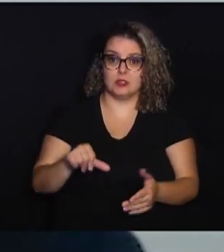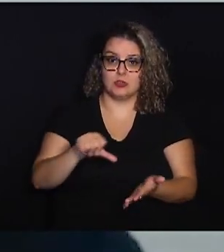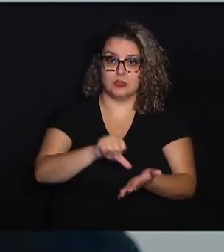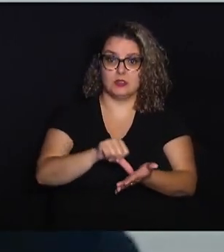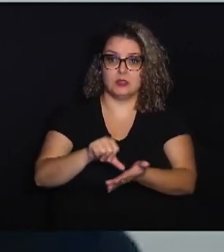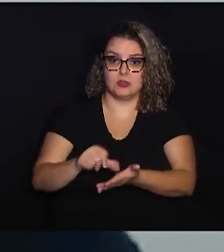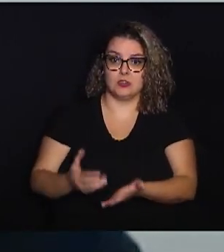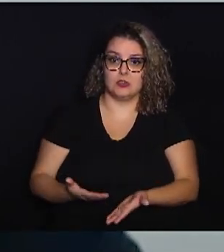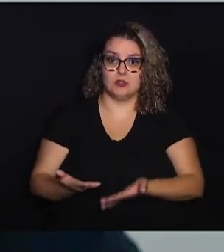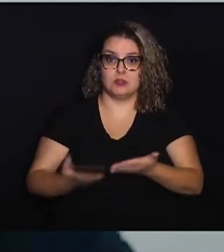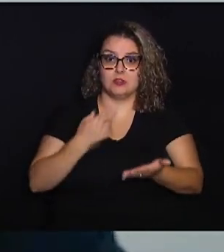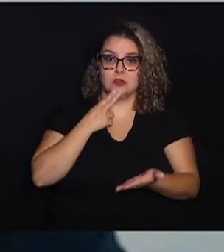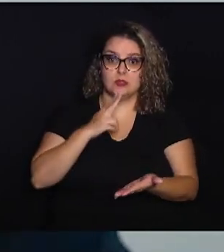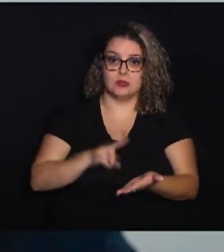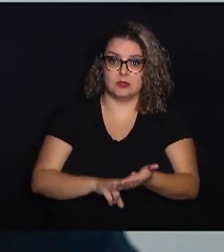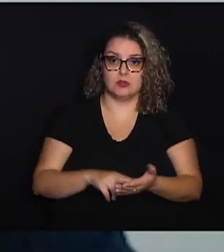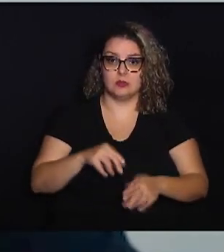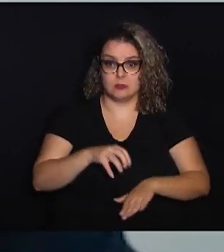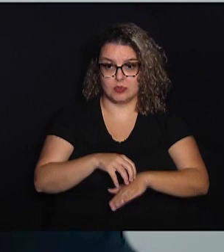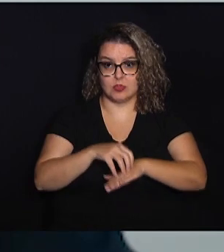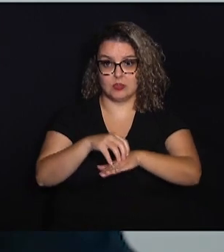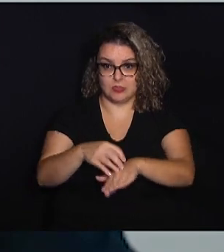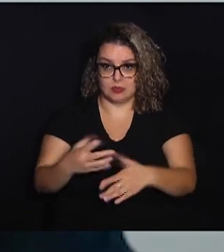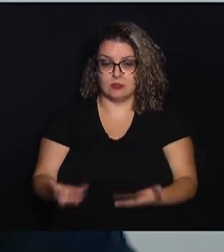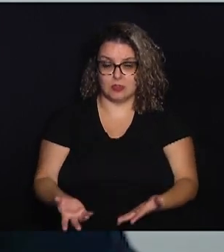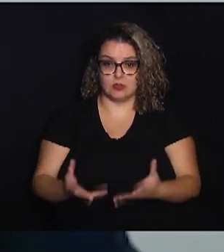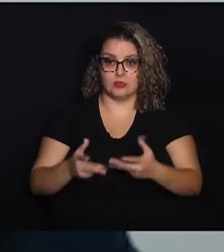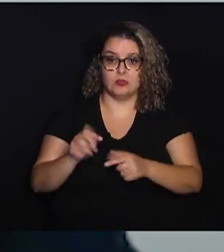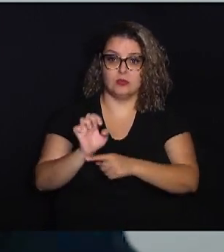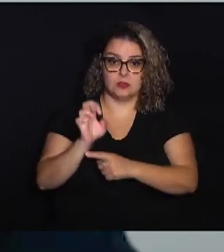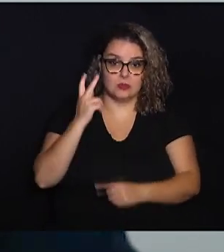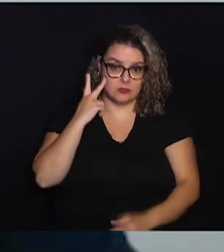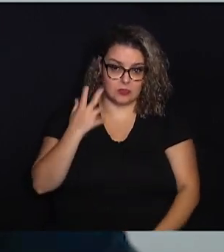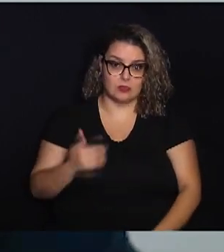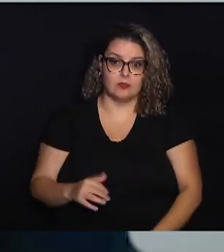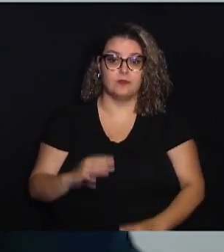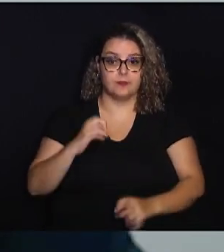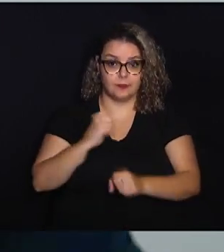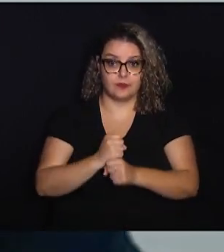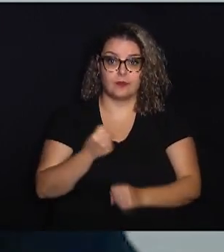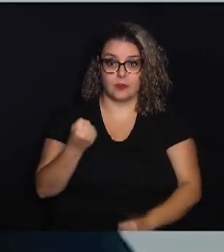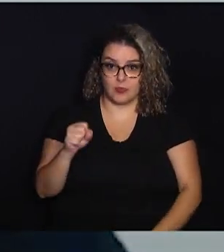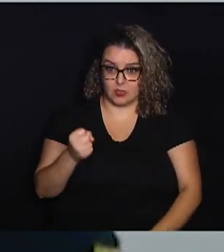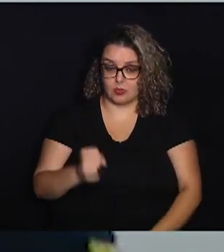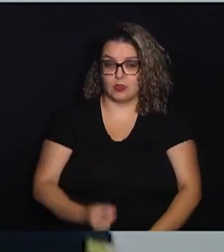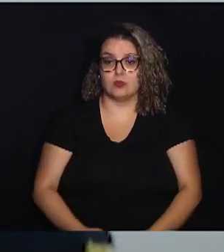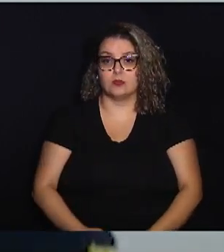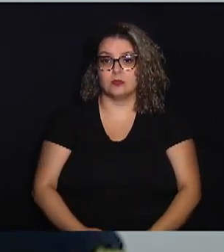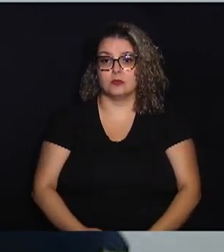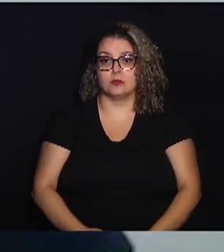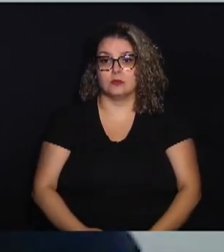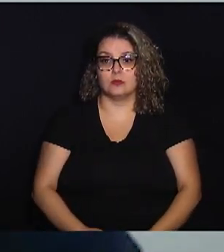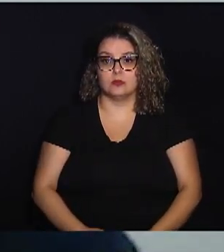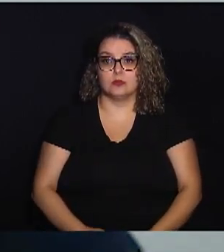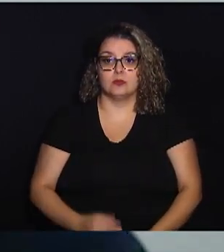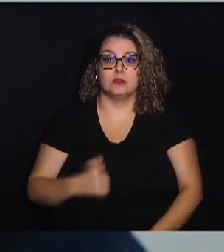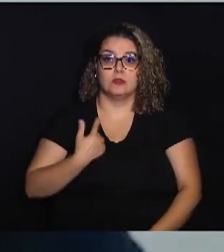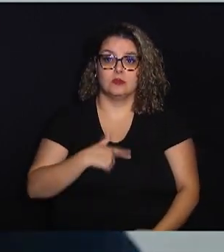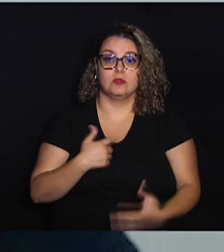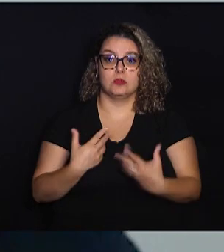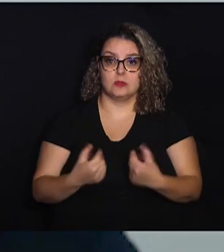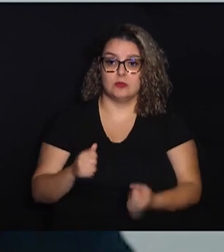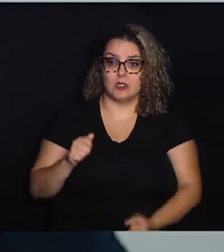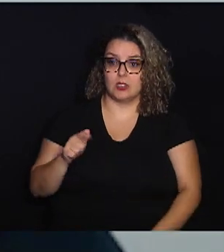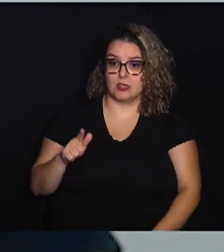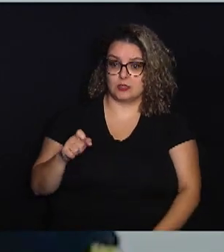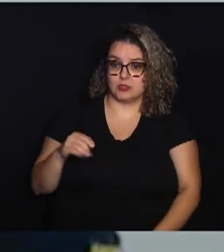de cartas e encomendas esparramados por todo o estado de São Paulo. São, ao todo, 8. Então, nós recebemos das nossas agências, a